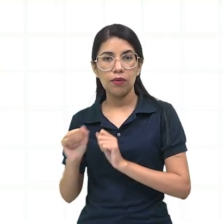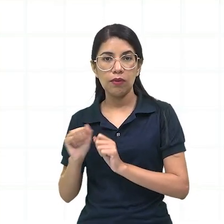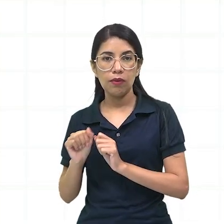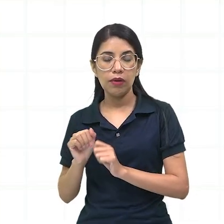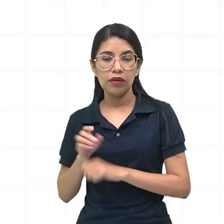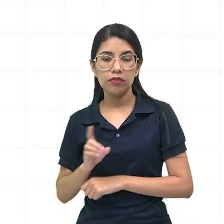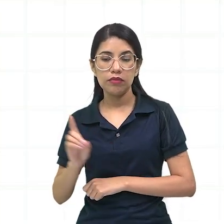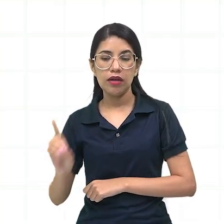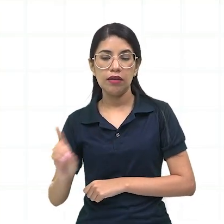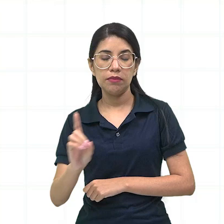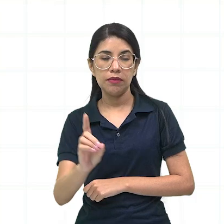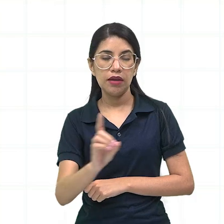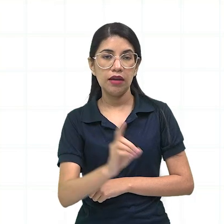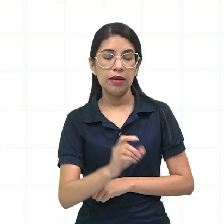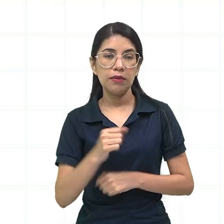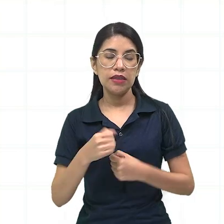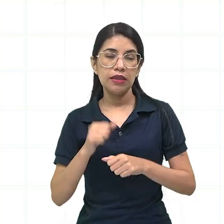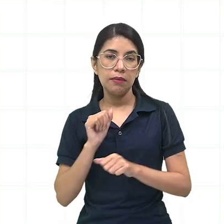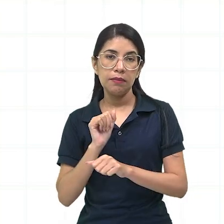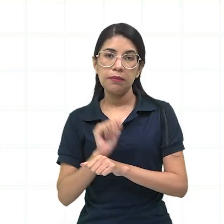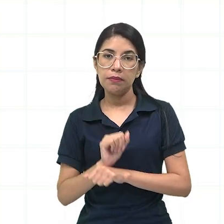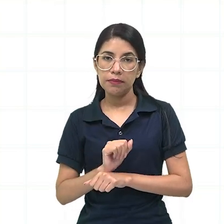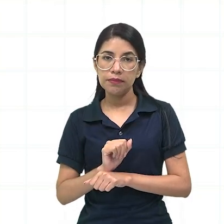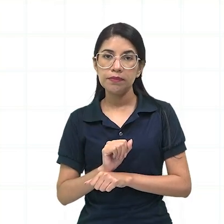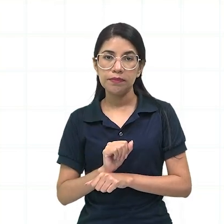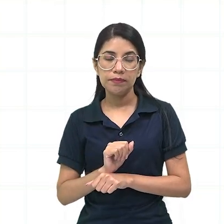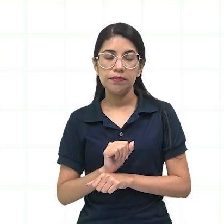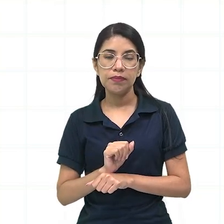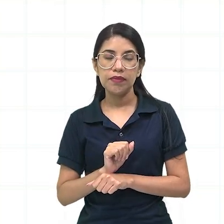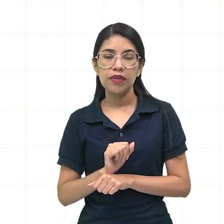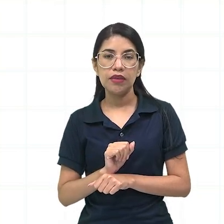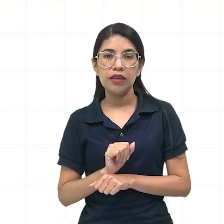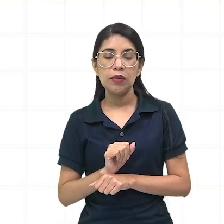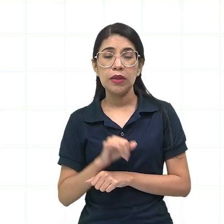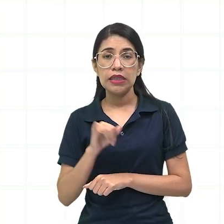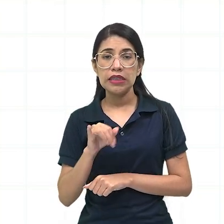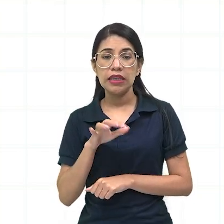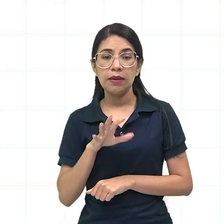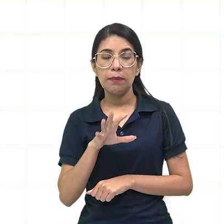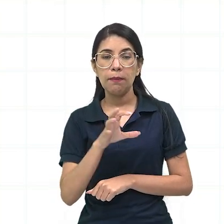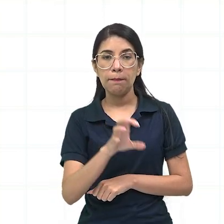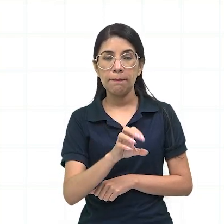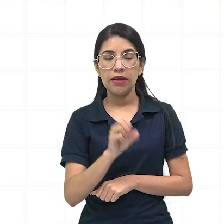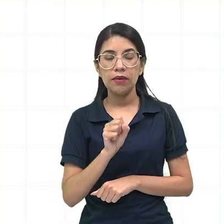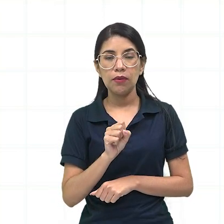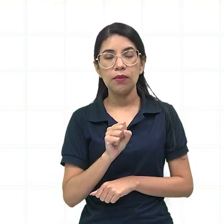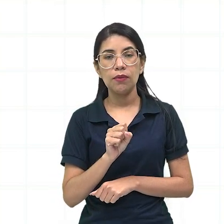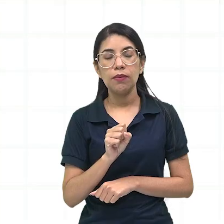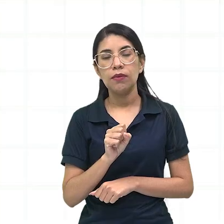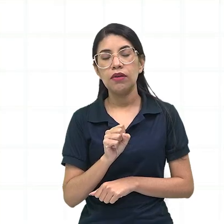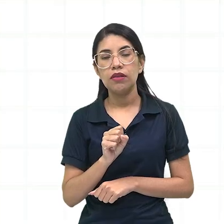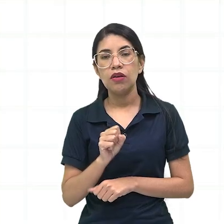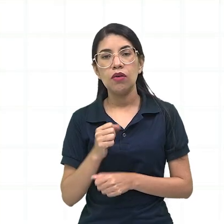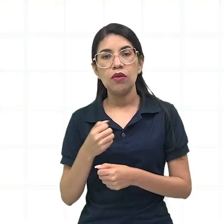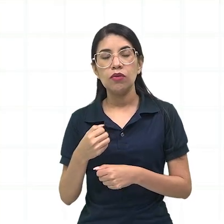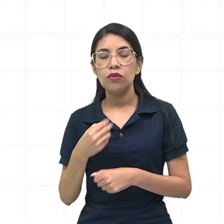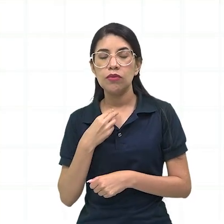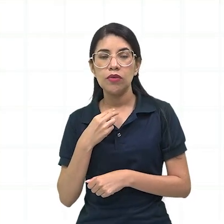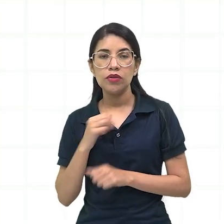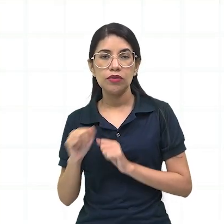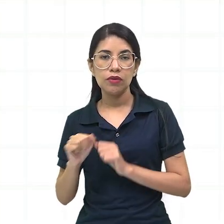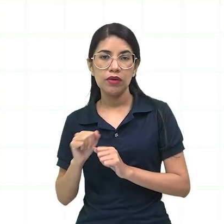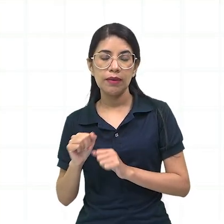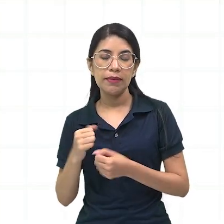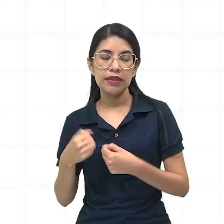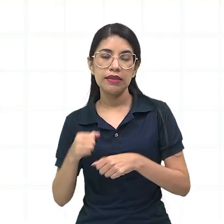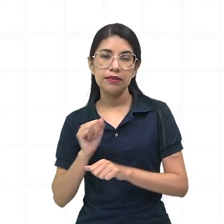percorrendo as bases, ele precisa parar de correr. Tá? No momento em que a bola é recuperada, então a corrida dele deixa de